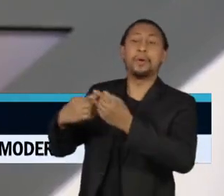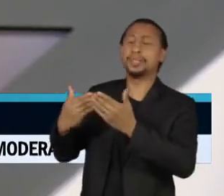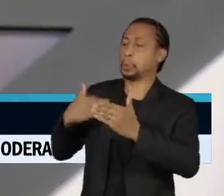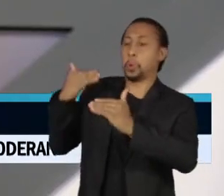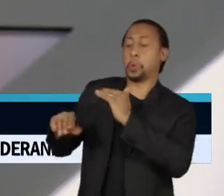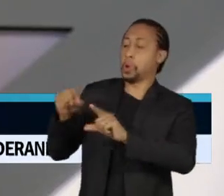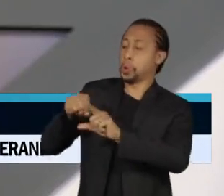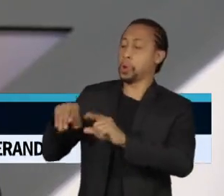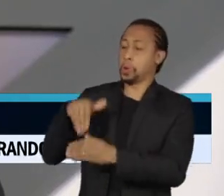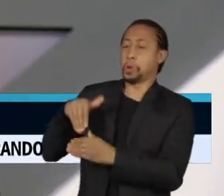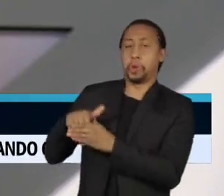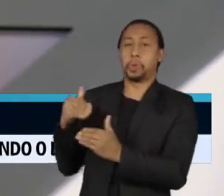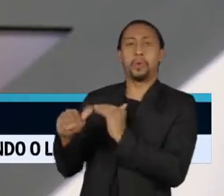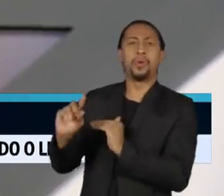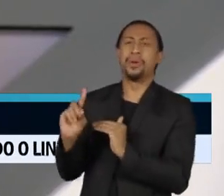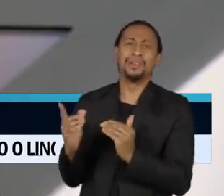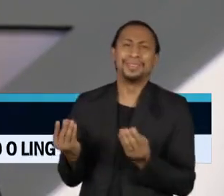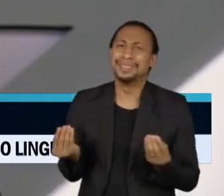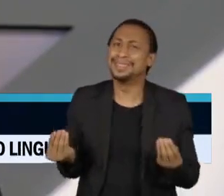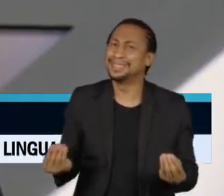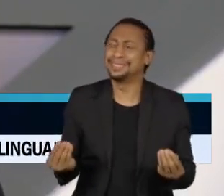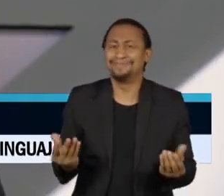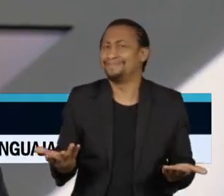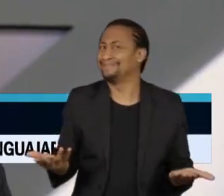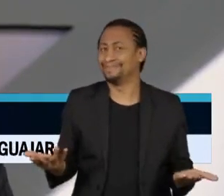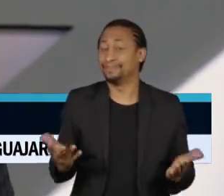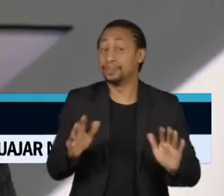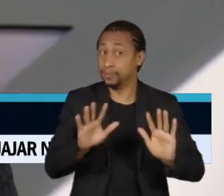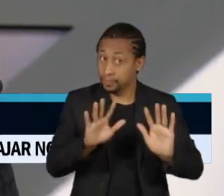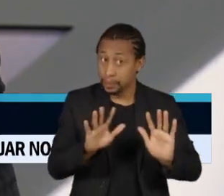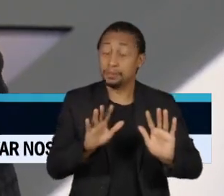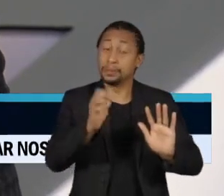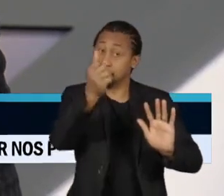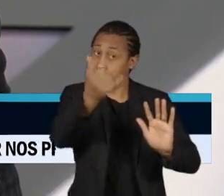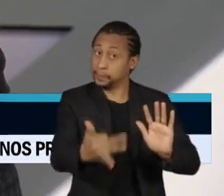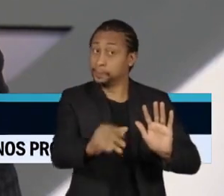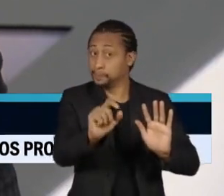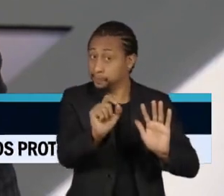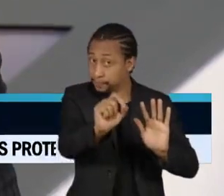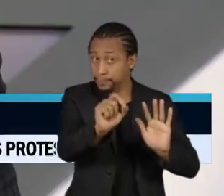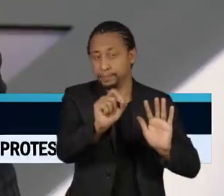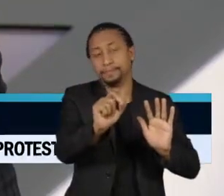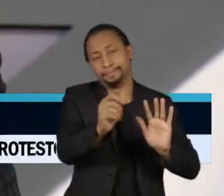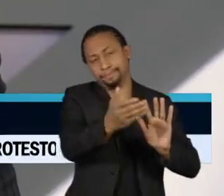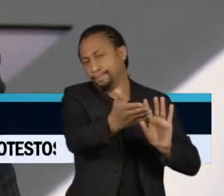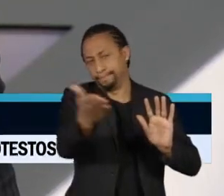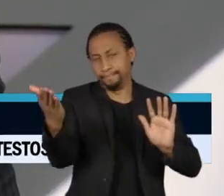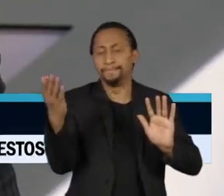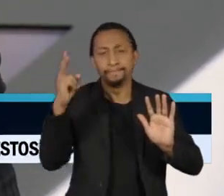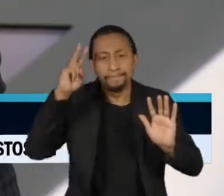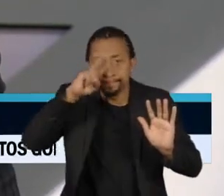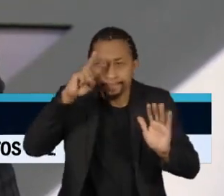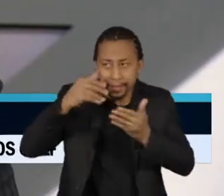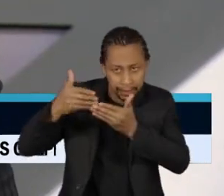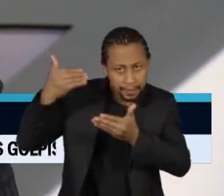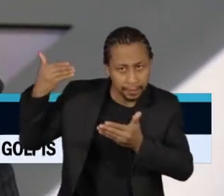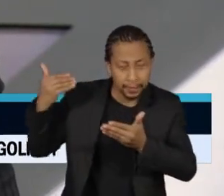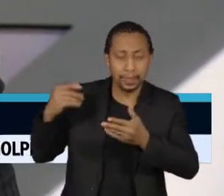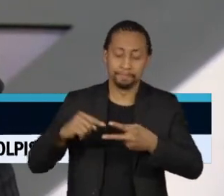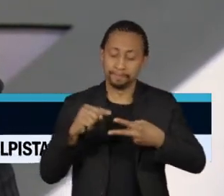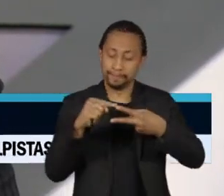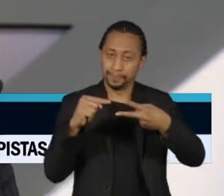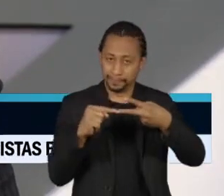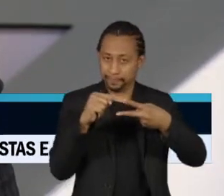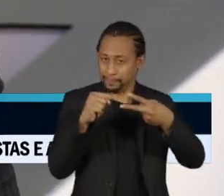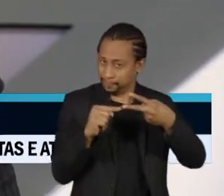é de uma idiosincrasia atroz. Mas eu diria o seguinte, a gente precisa lembrar que duas coisas,